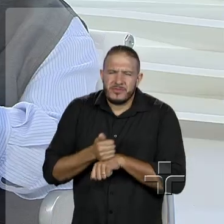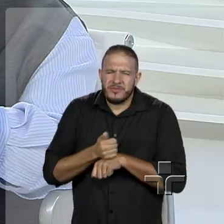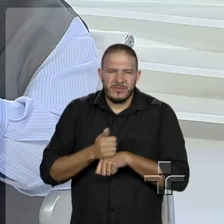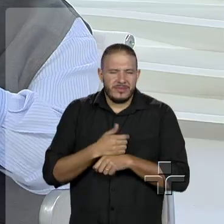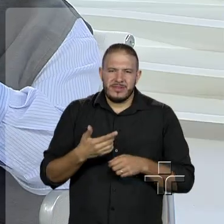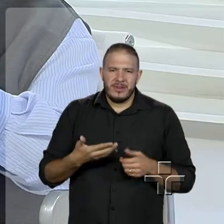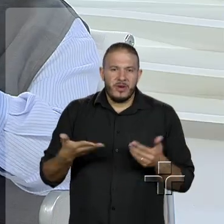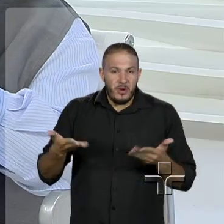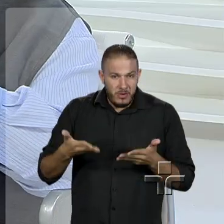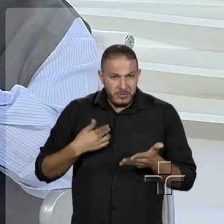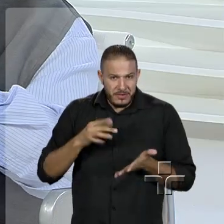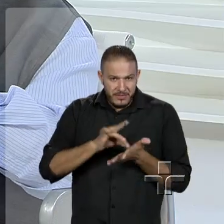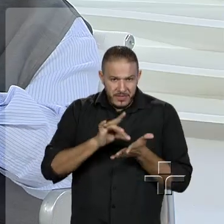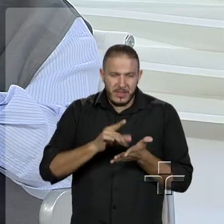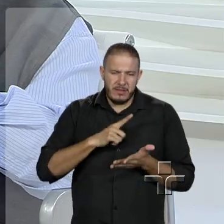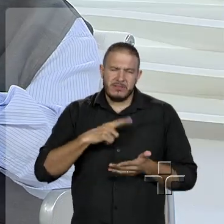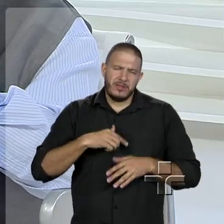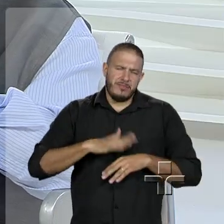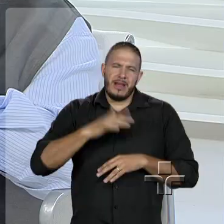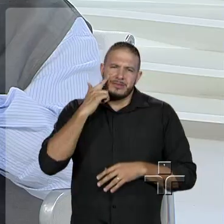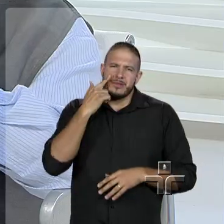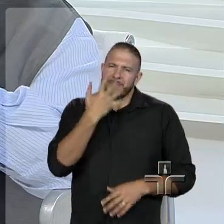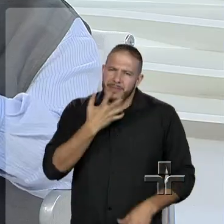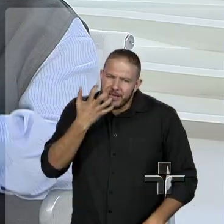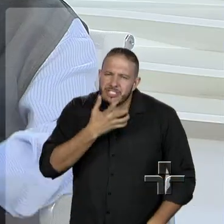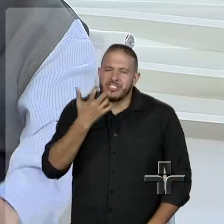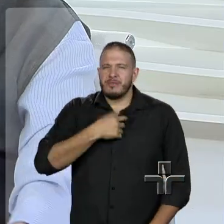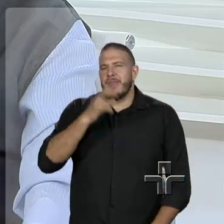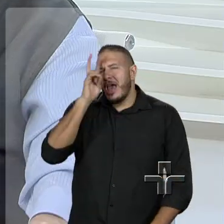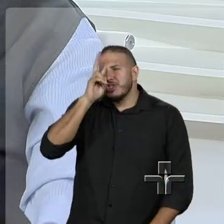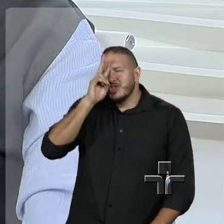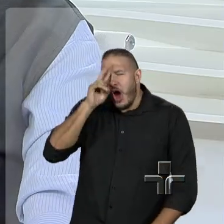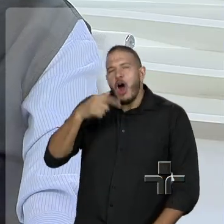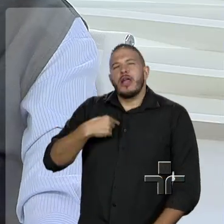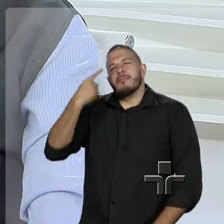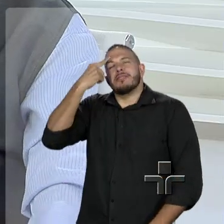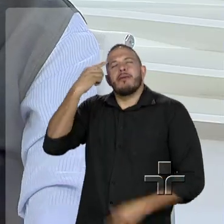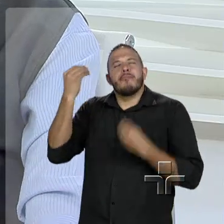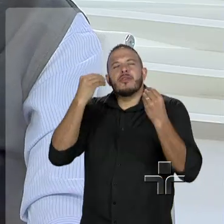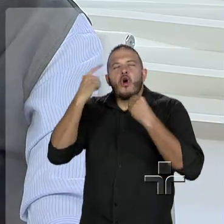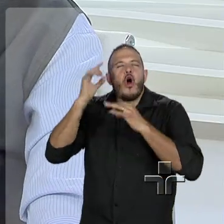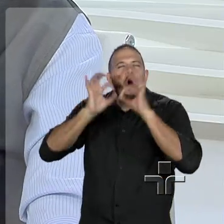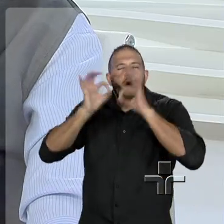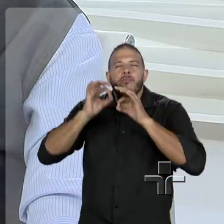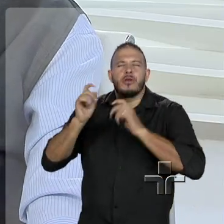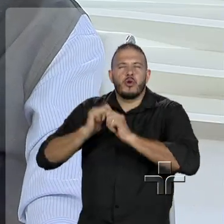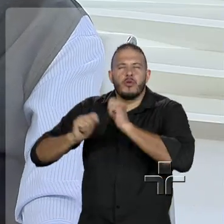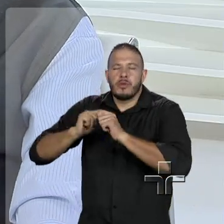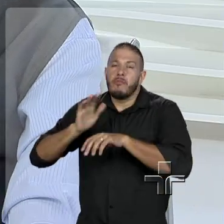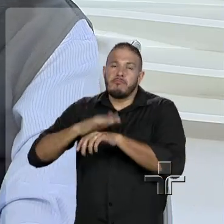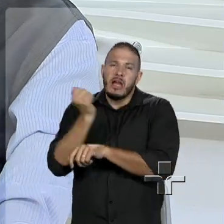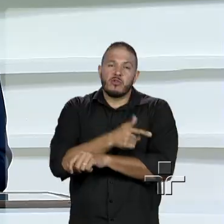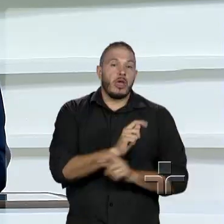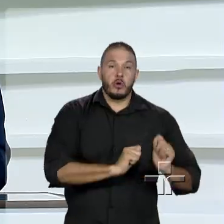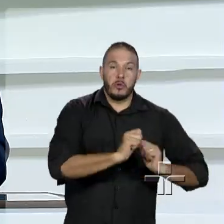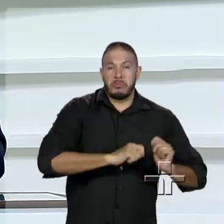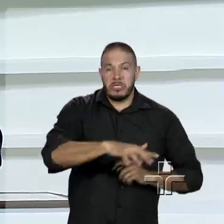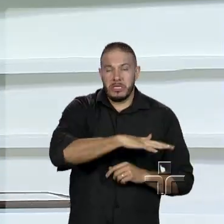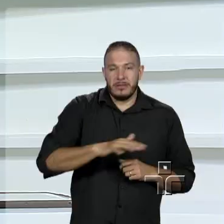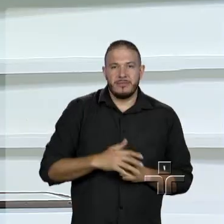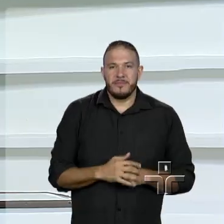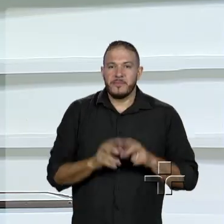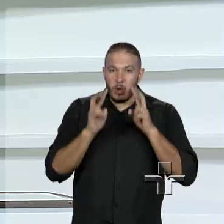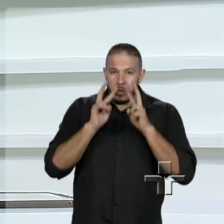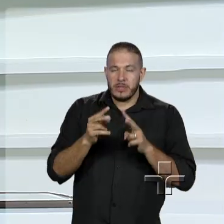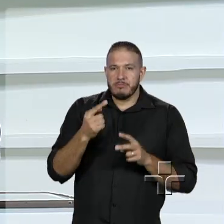Hoje, na verdade, eu tenho muito mais paixão pela história do pensamento econômico do que pela economia propriamente dita. Uhum. Ministro, olhando